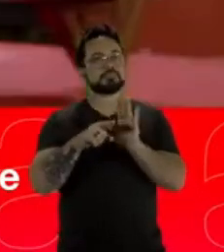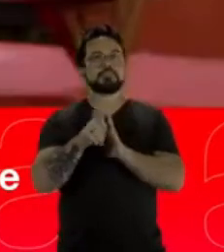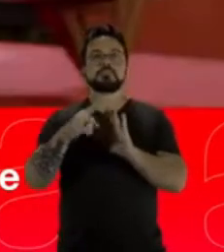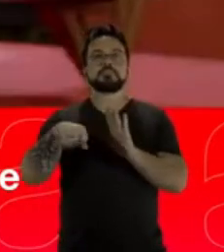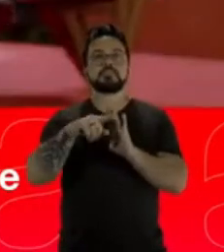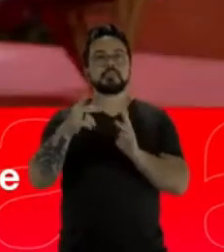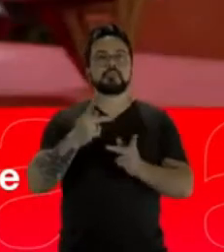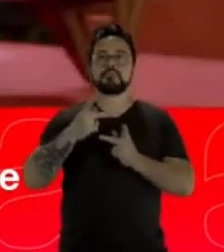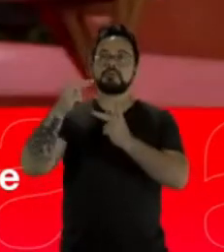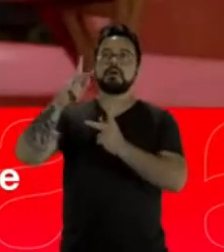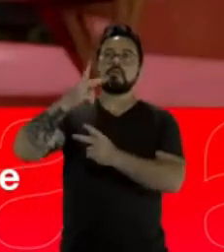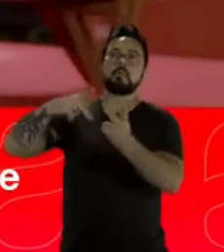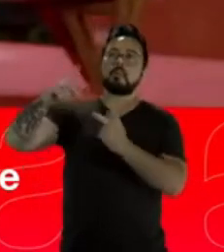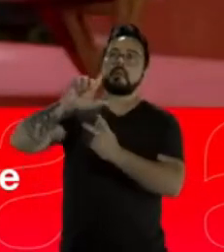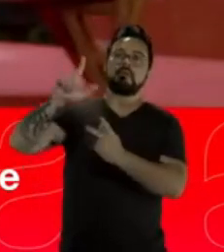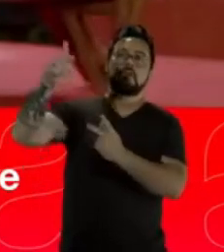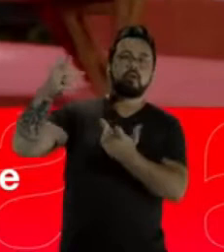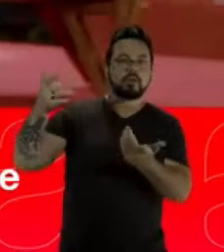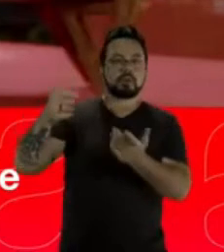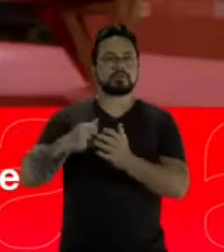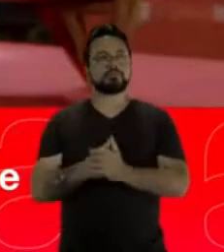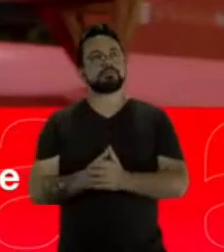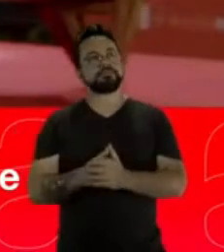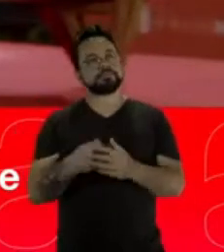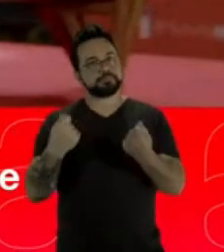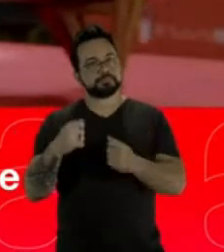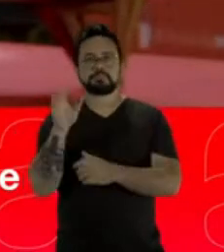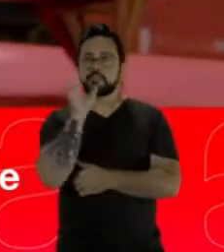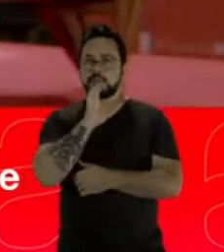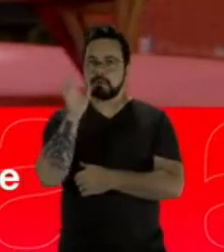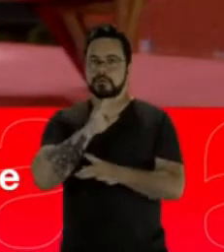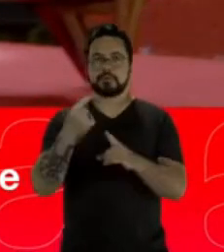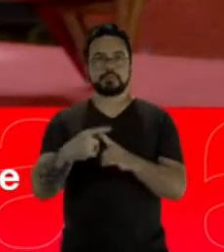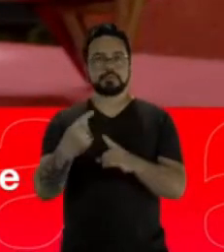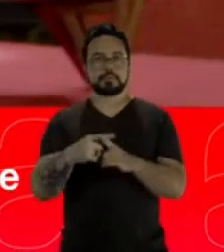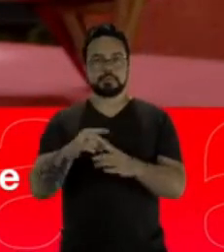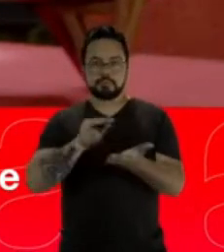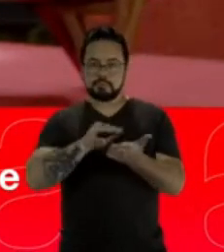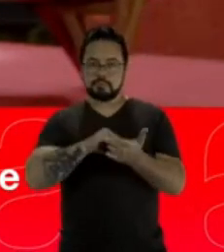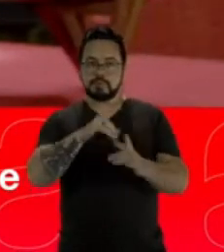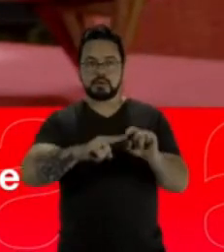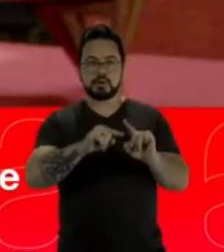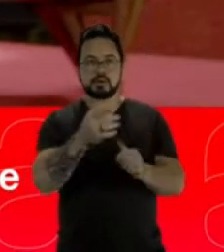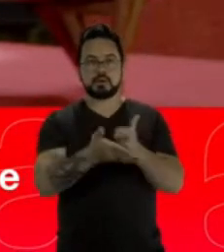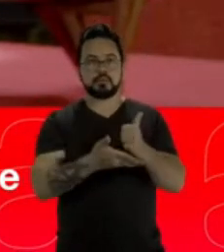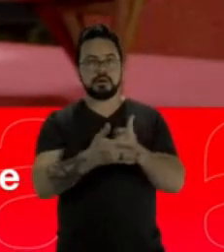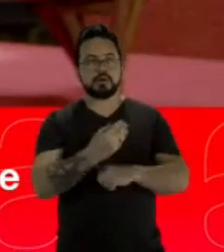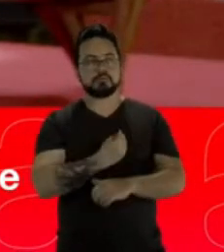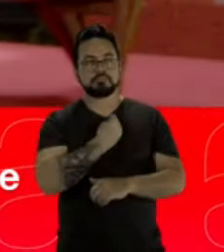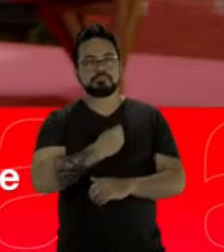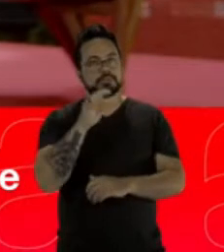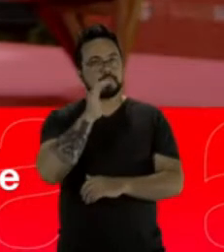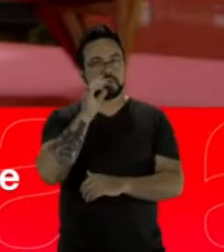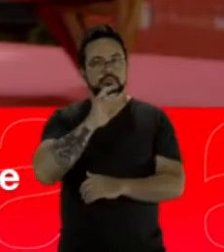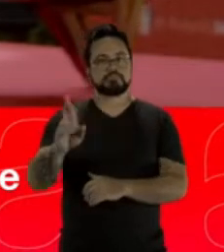indo para Marte, não, né? Pra, não sei, talvez. Para ontem, né? Porque, pelo visto, a gente vai ficar sem recurso daqui a pouco. Então, quanto antes a